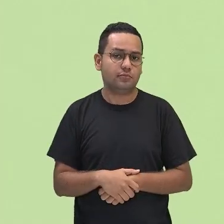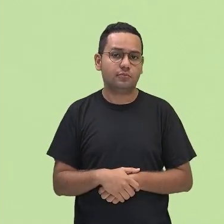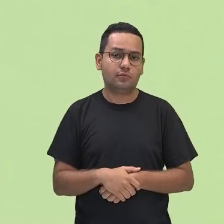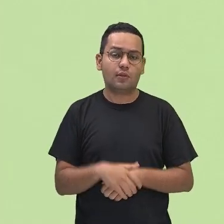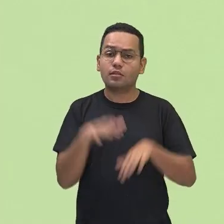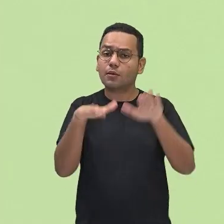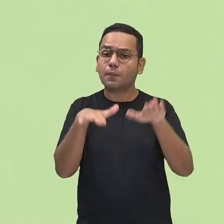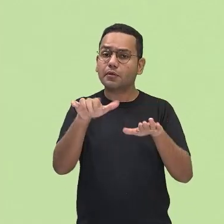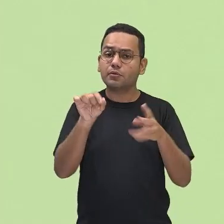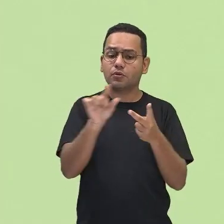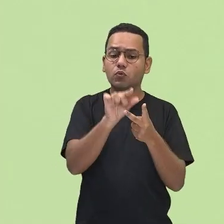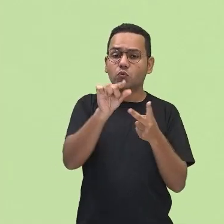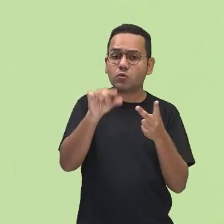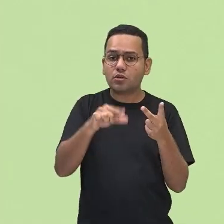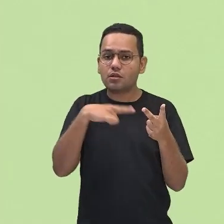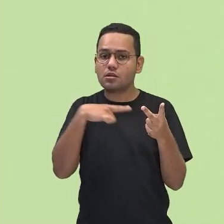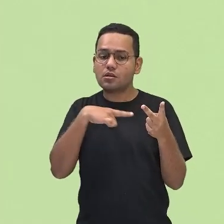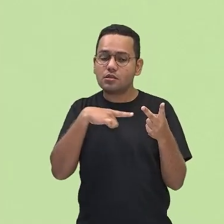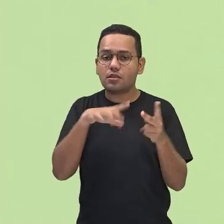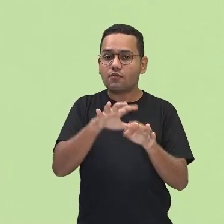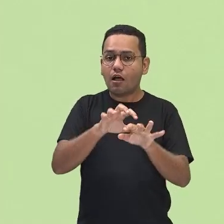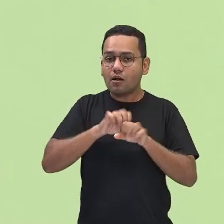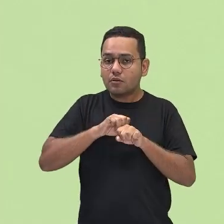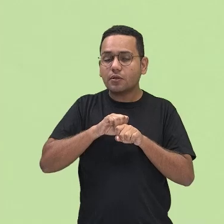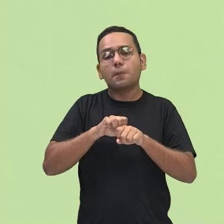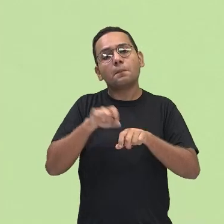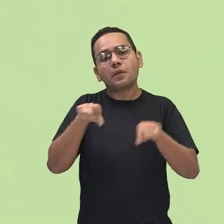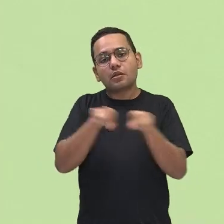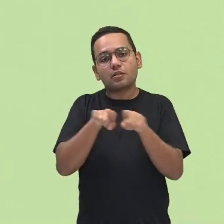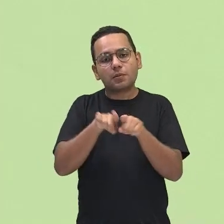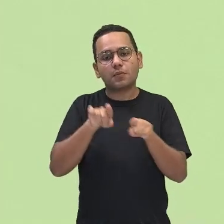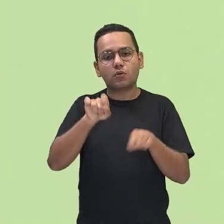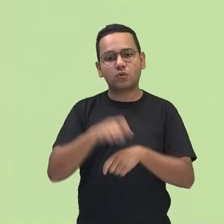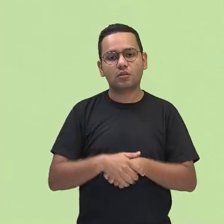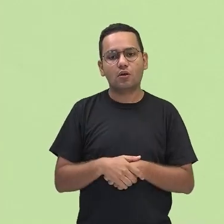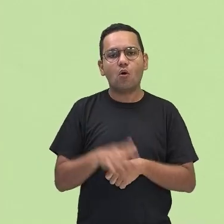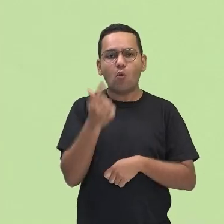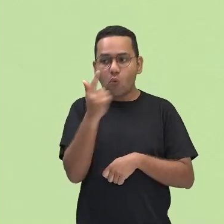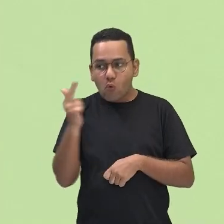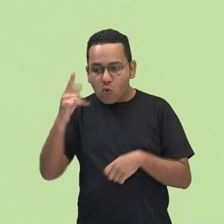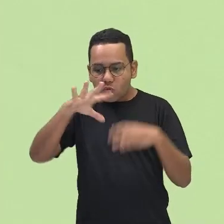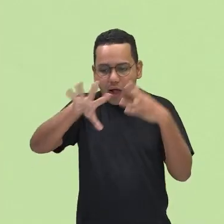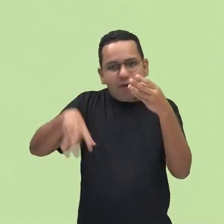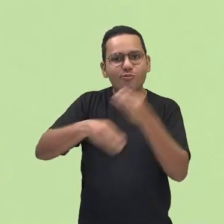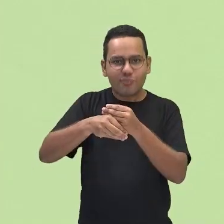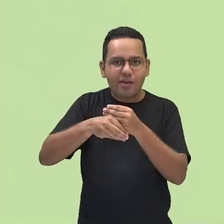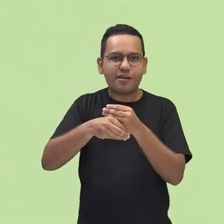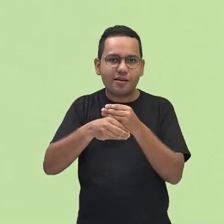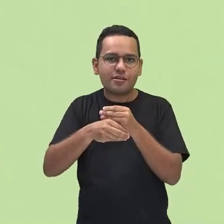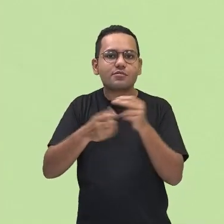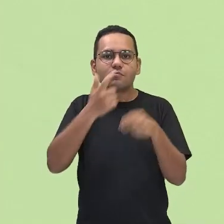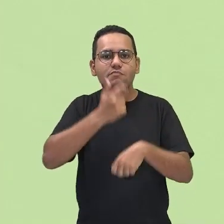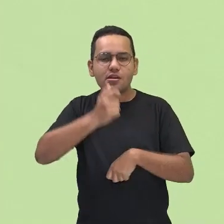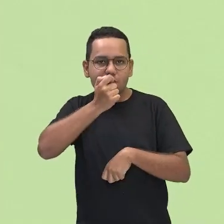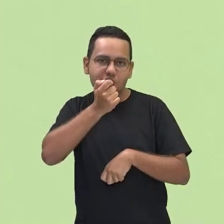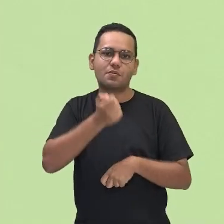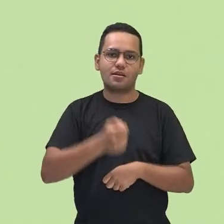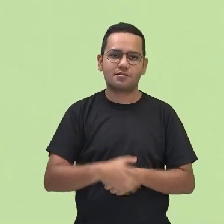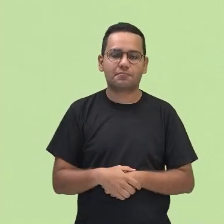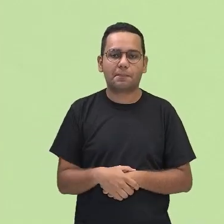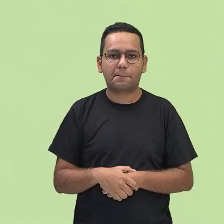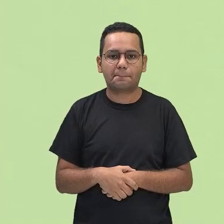e também de como eles vão se associar com aqueles recebidos aí pelos seus pais, né? Como eles transferiram para